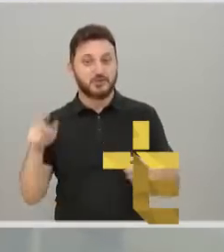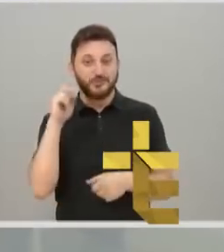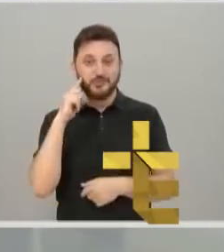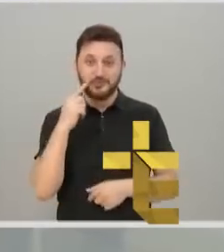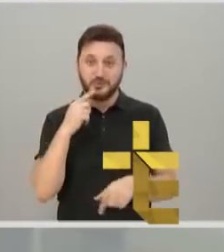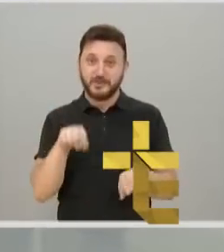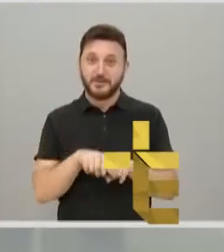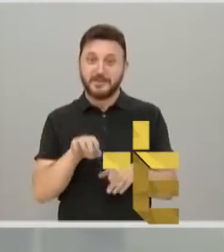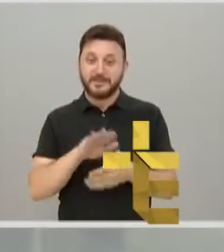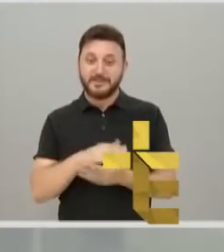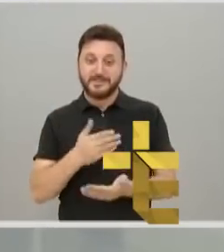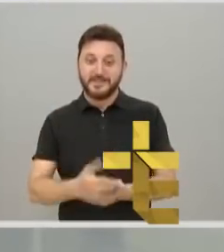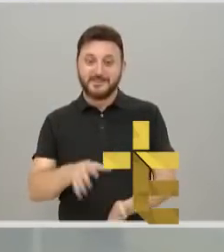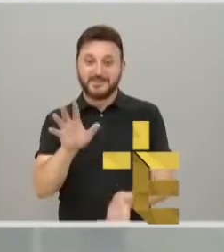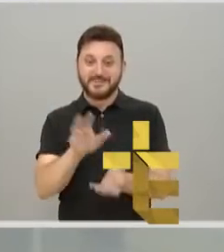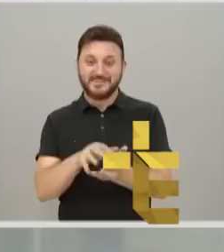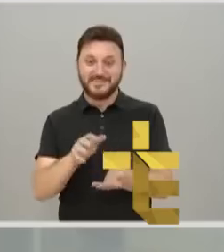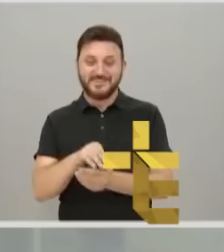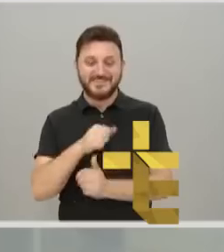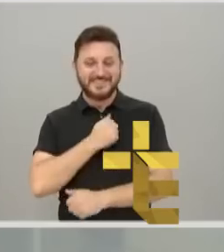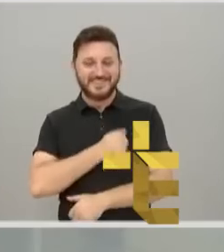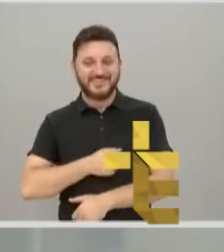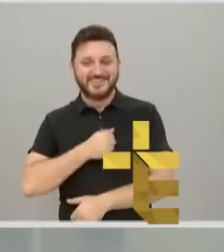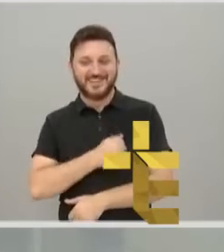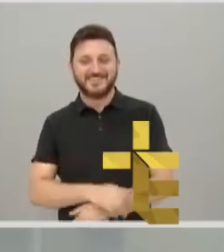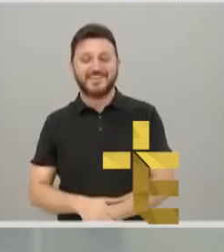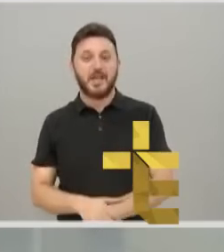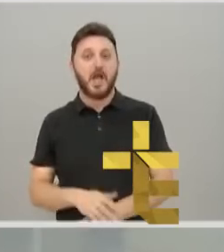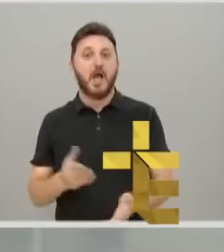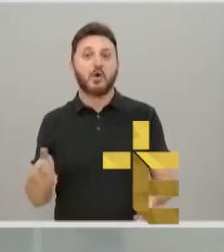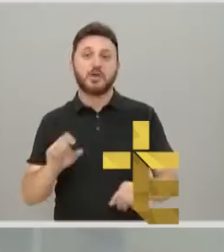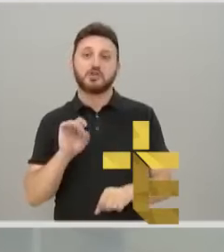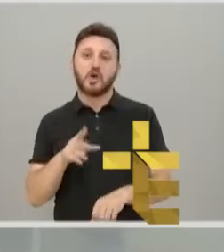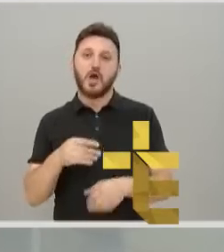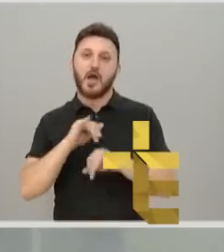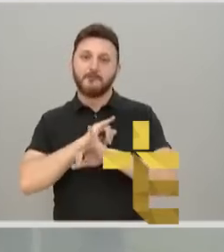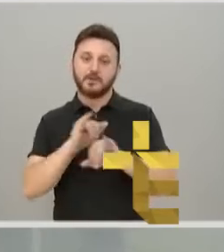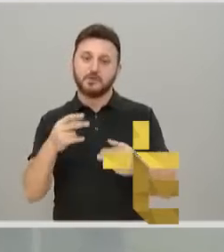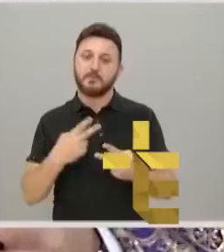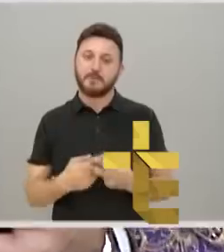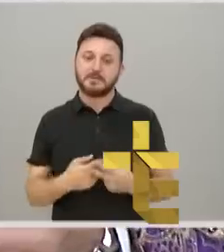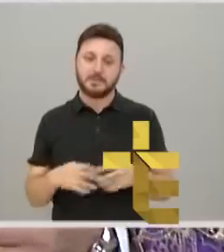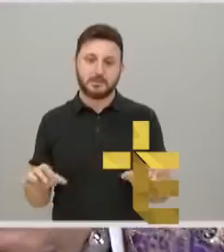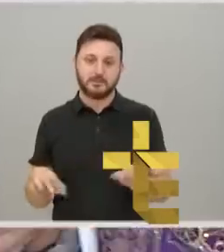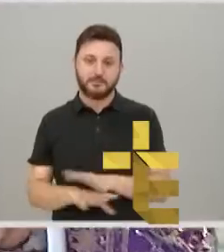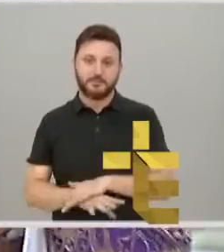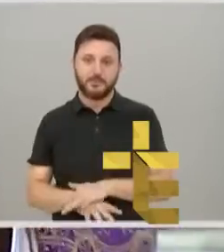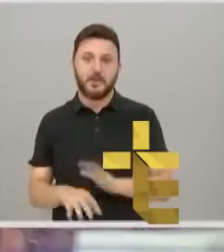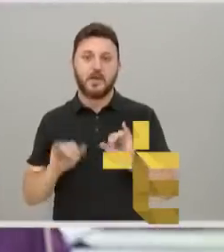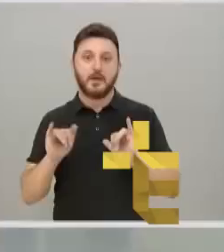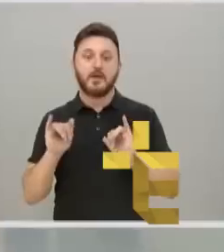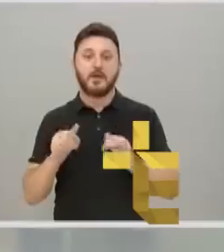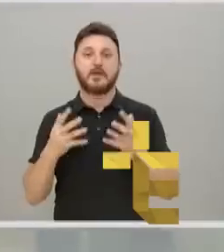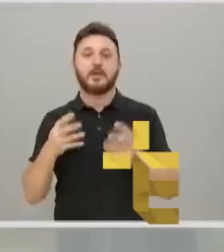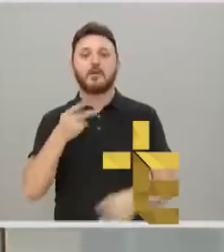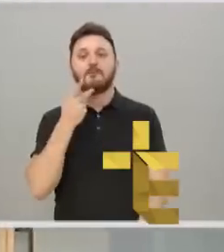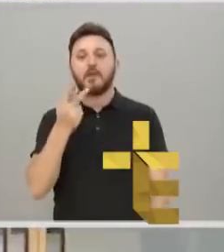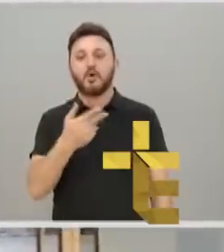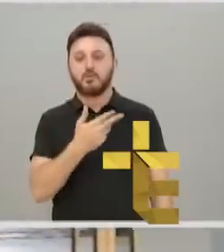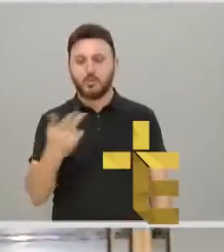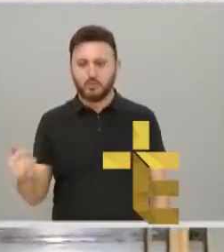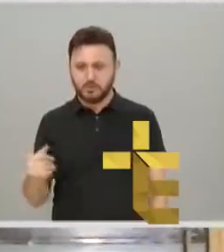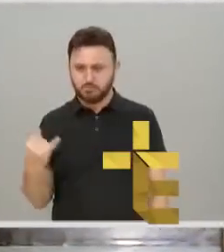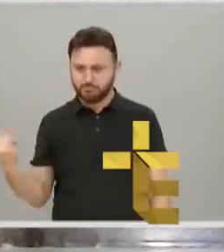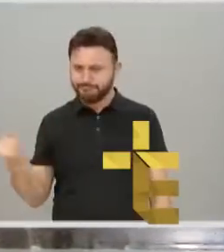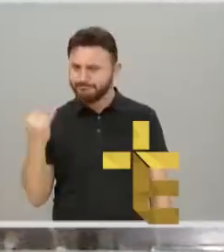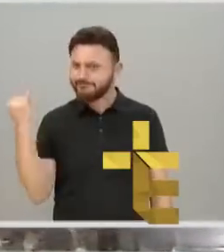mais, mas por hora é só, paciência. Eu quero dizer algo, preciso